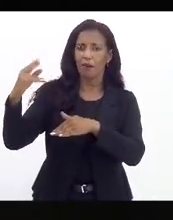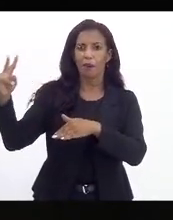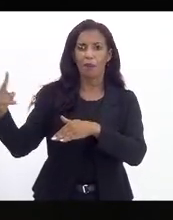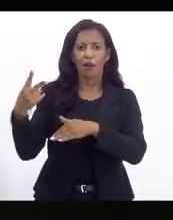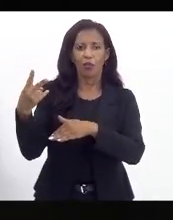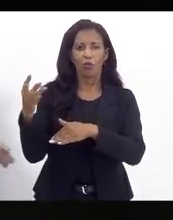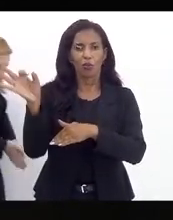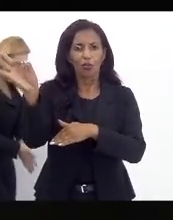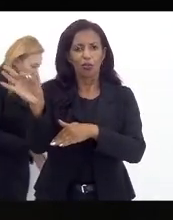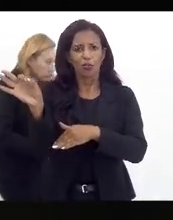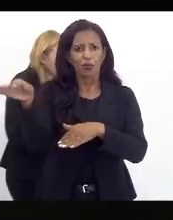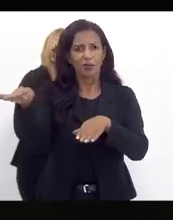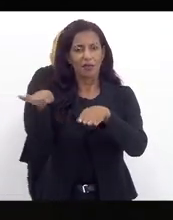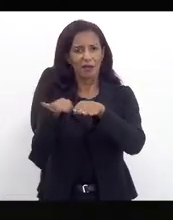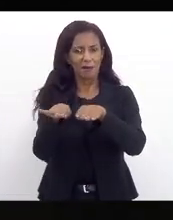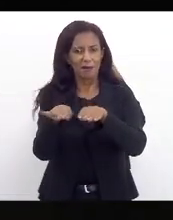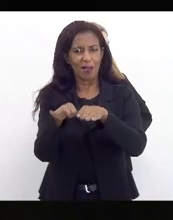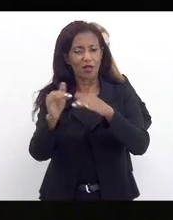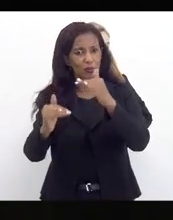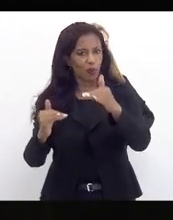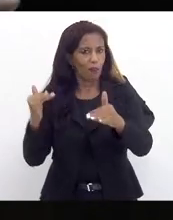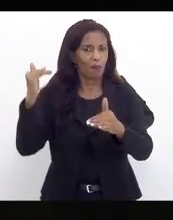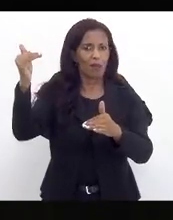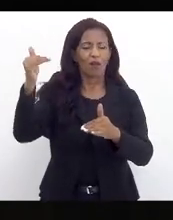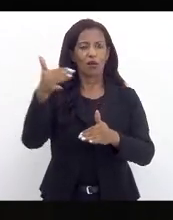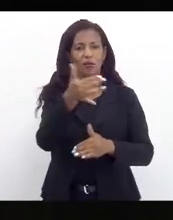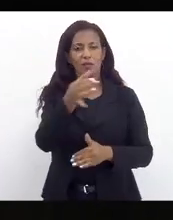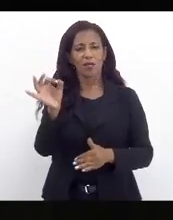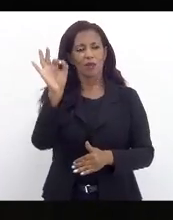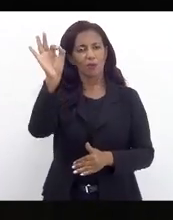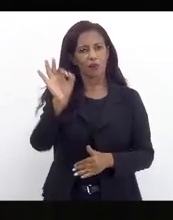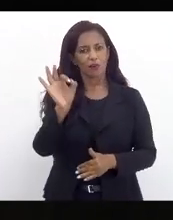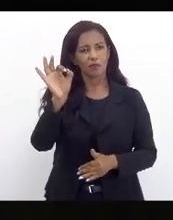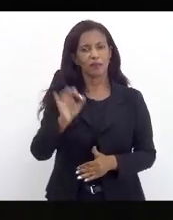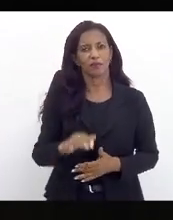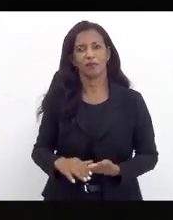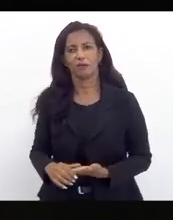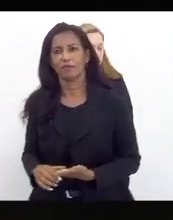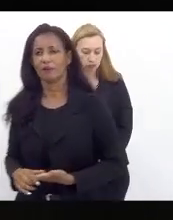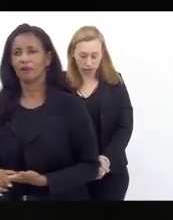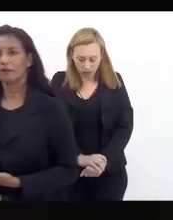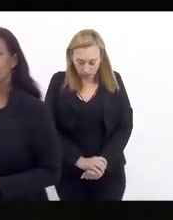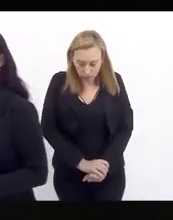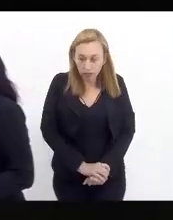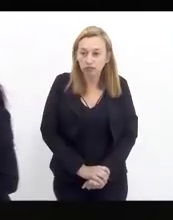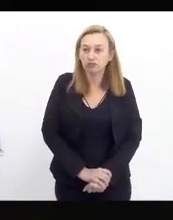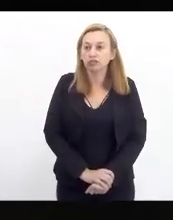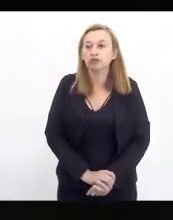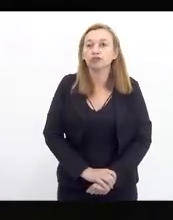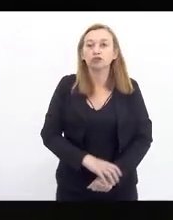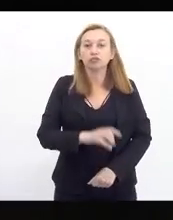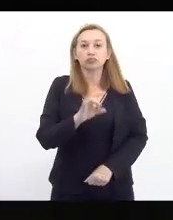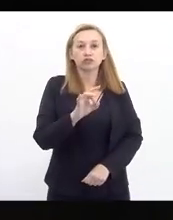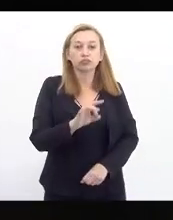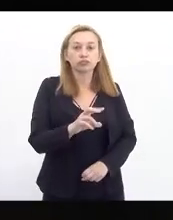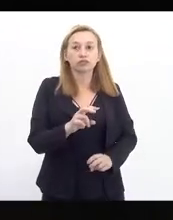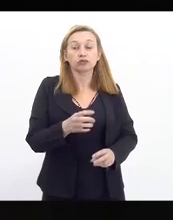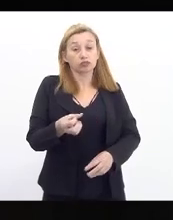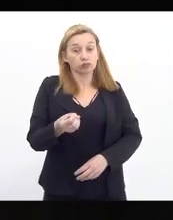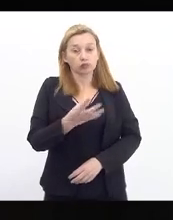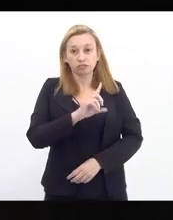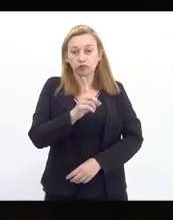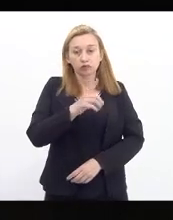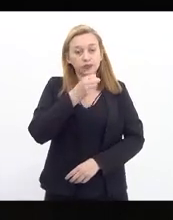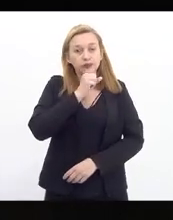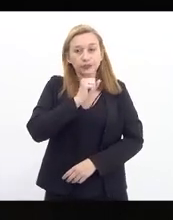% Da média Podendo ultrapassar os 100% da média Isso é só para os novos Não é para os